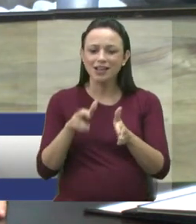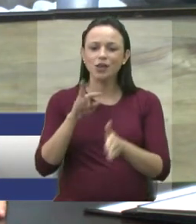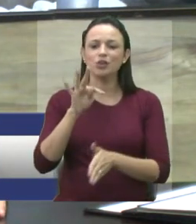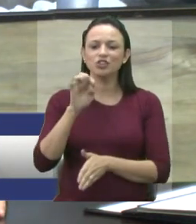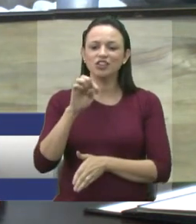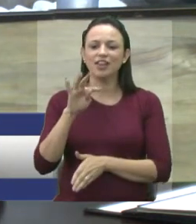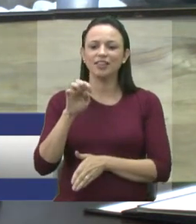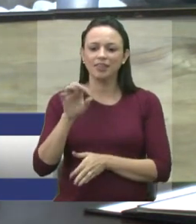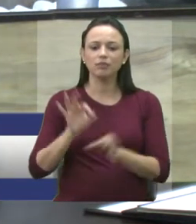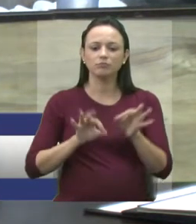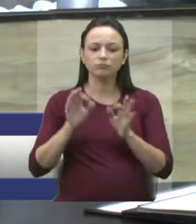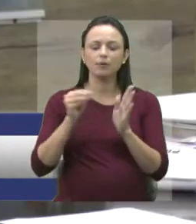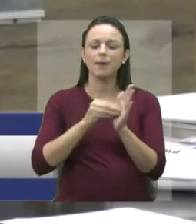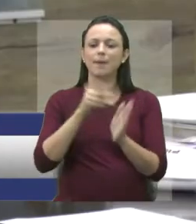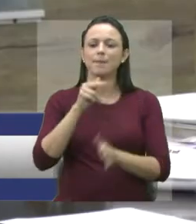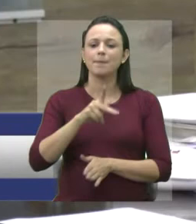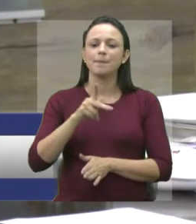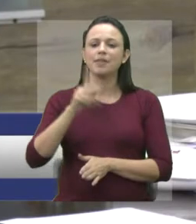diretor.